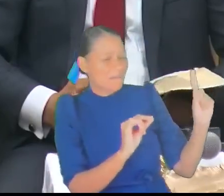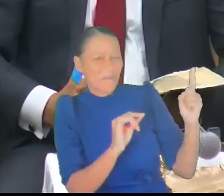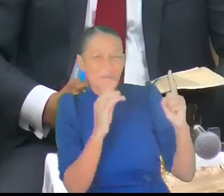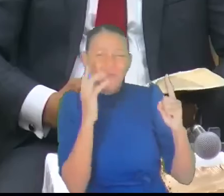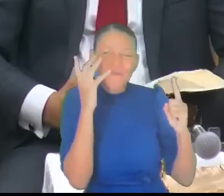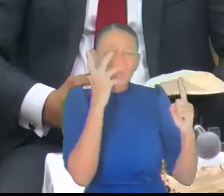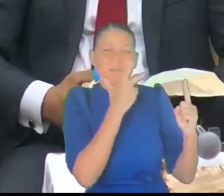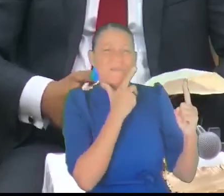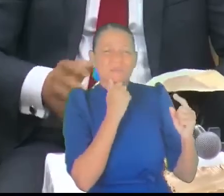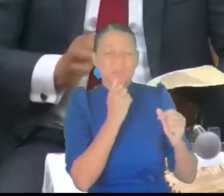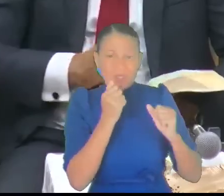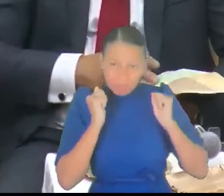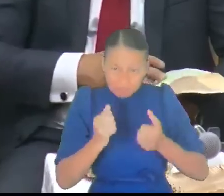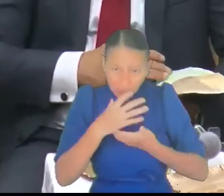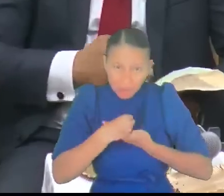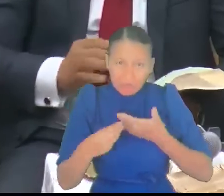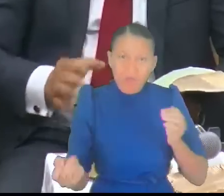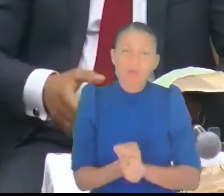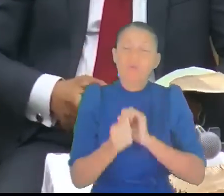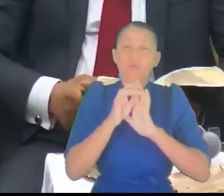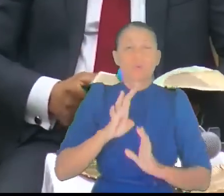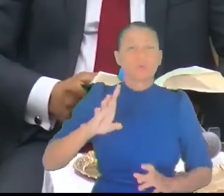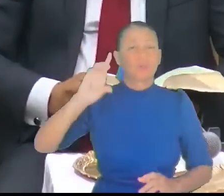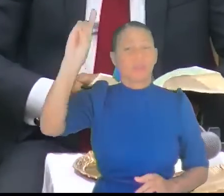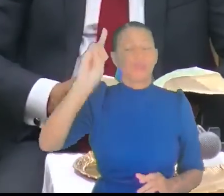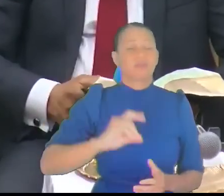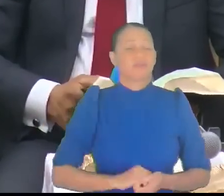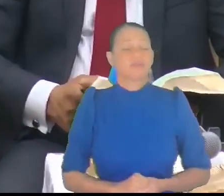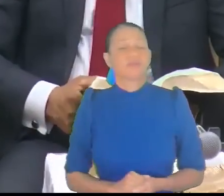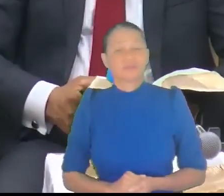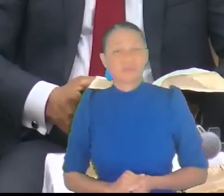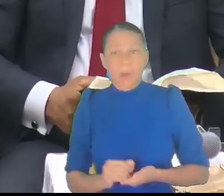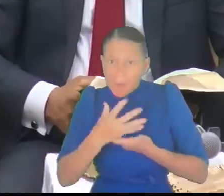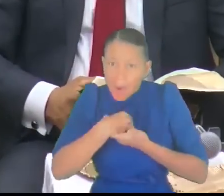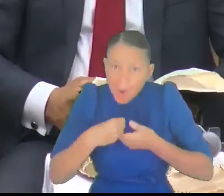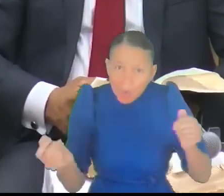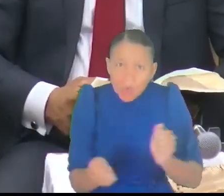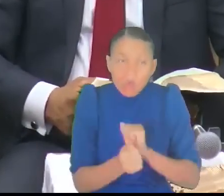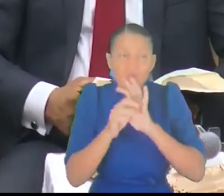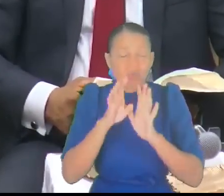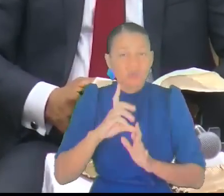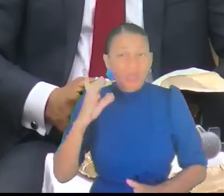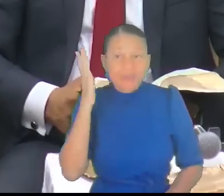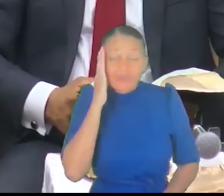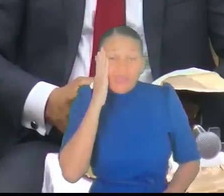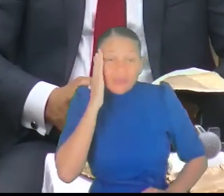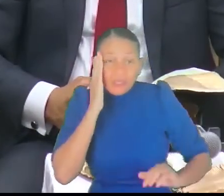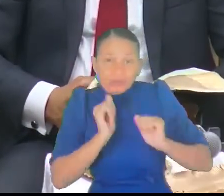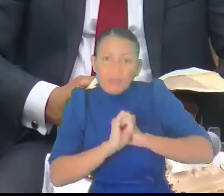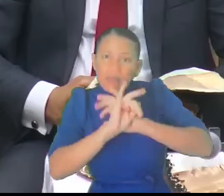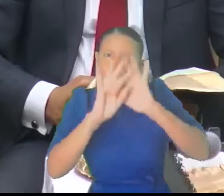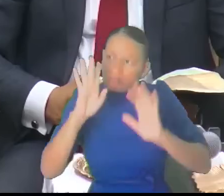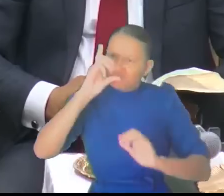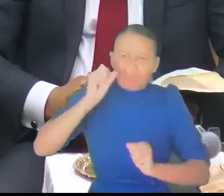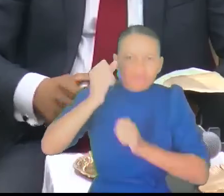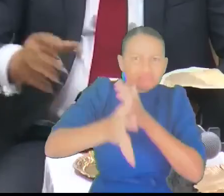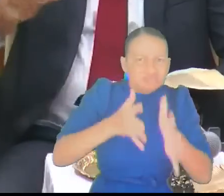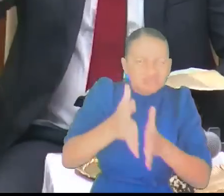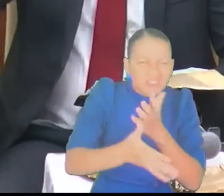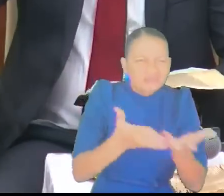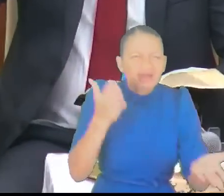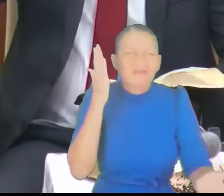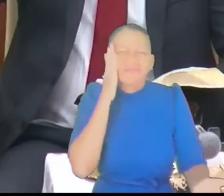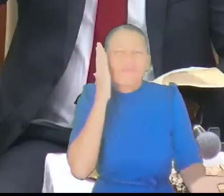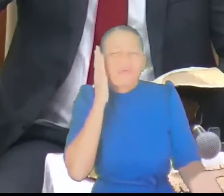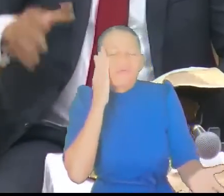Dá para dar glória para Deus? Dá para dar glória para Deus? Quem está entendendo o que Deus está falando, quem está compreendendo